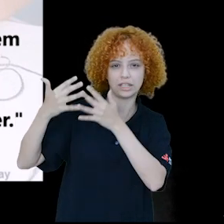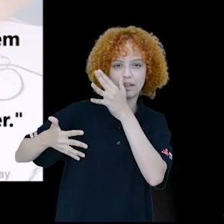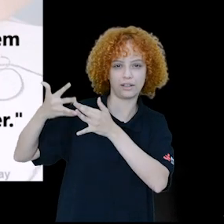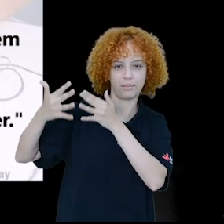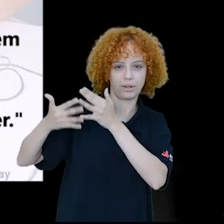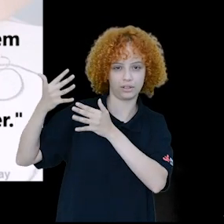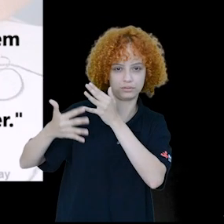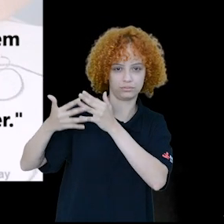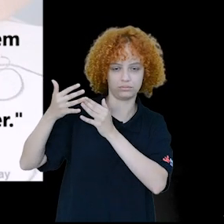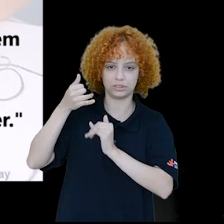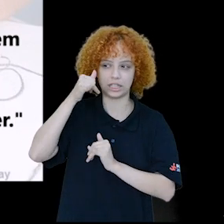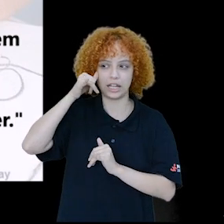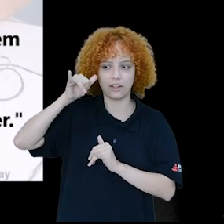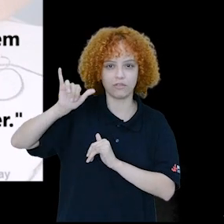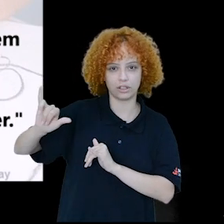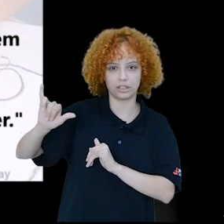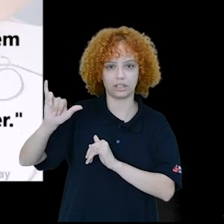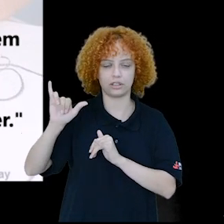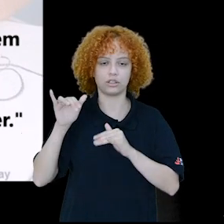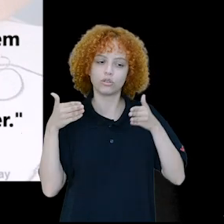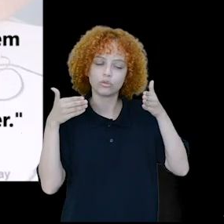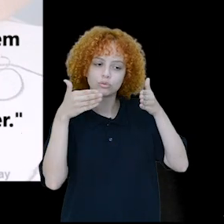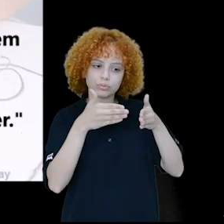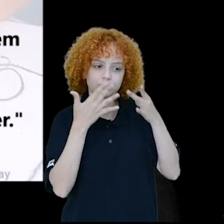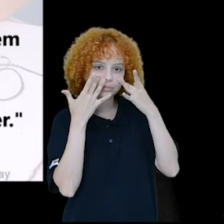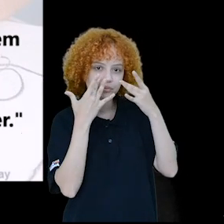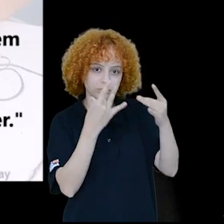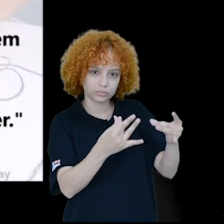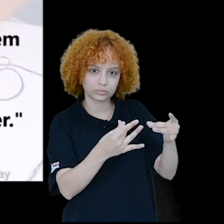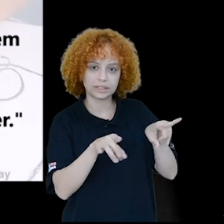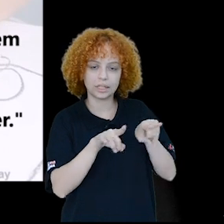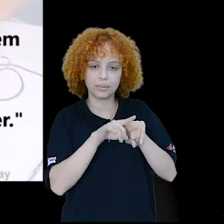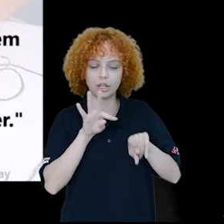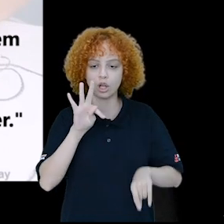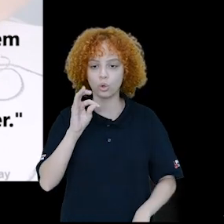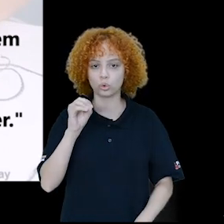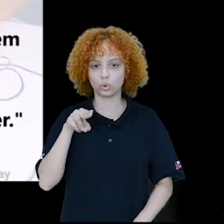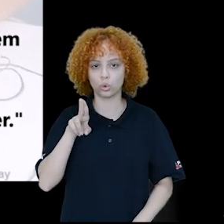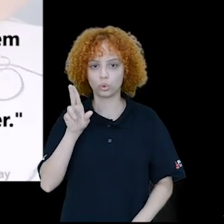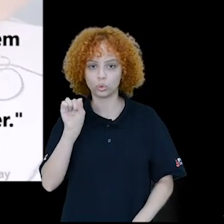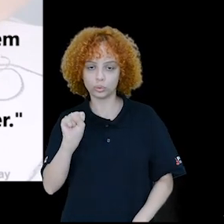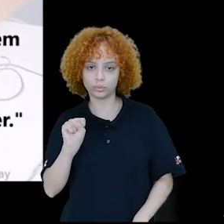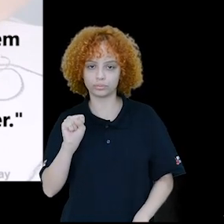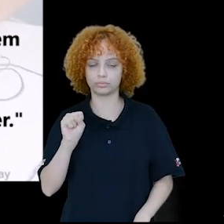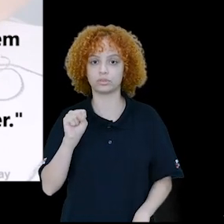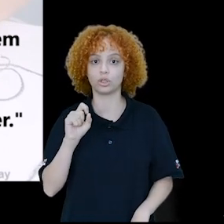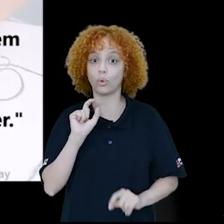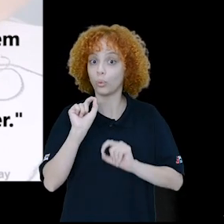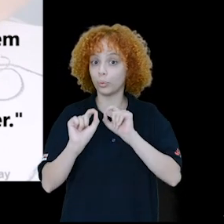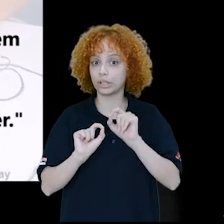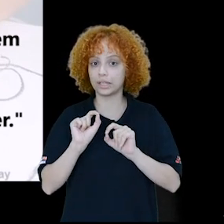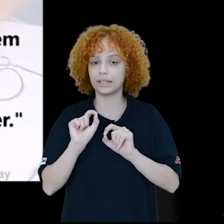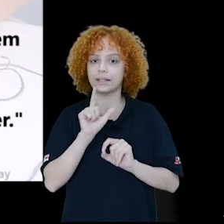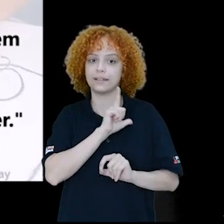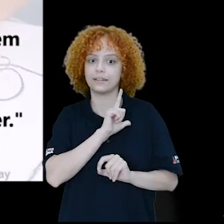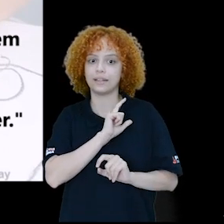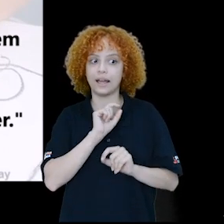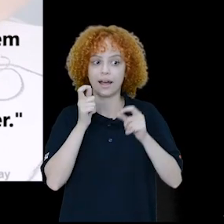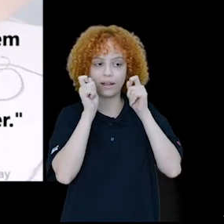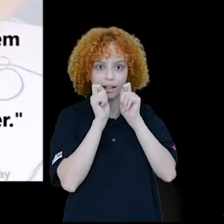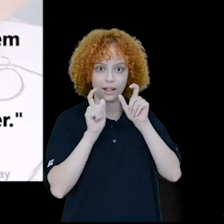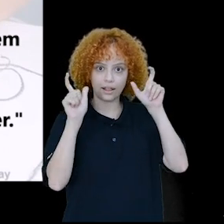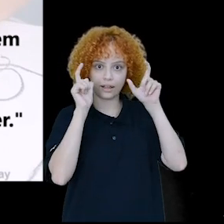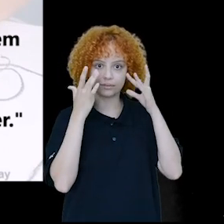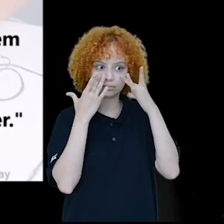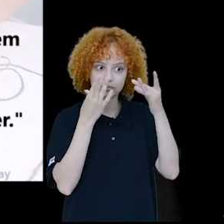estímulos distrativos, bem como na manutenção de um tônus cortical, ou seja, de um nível